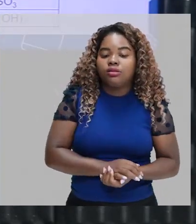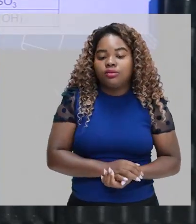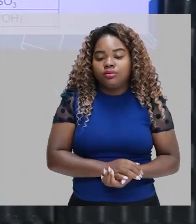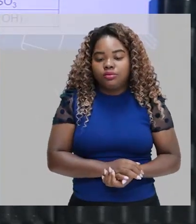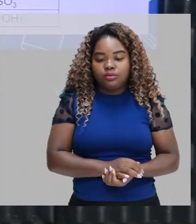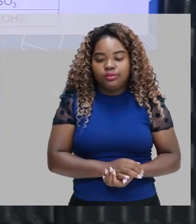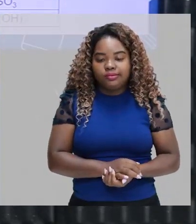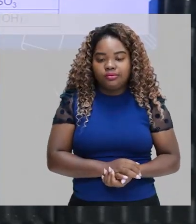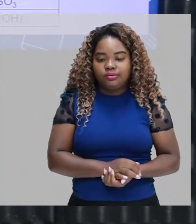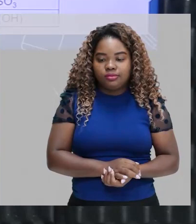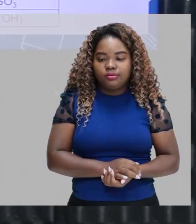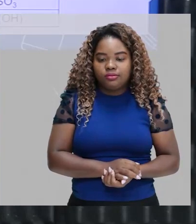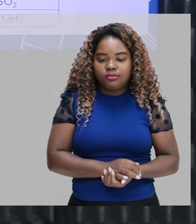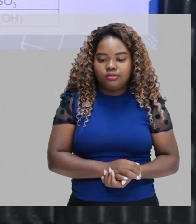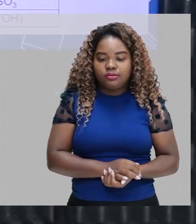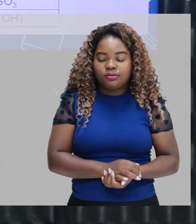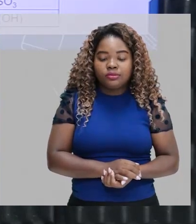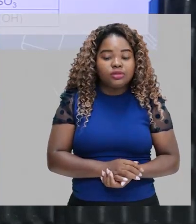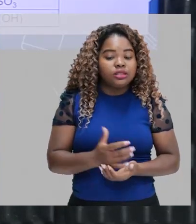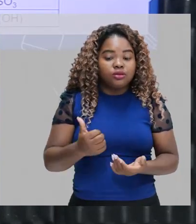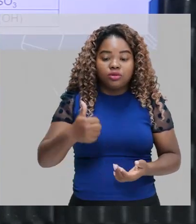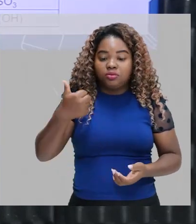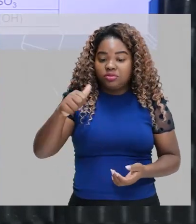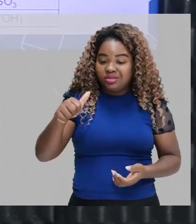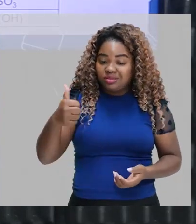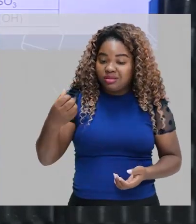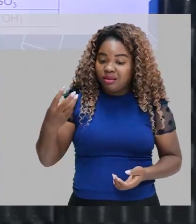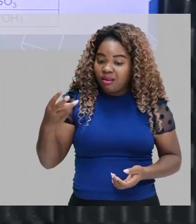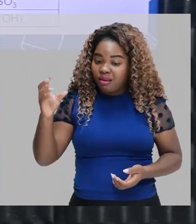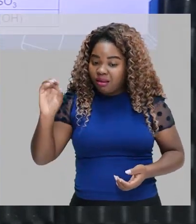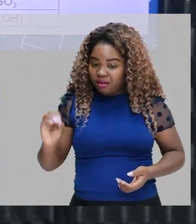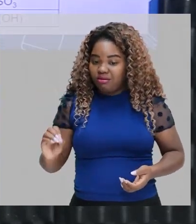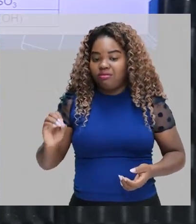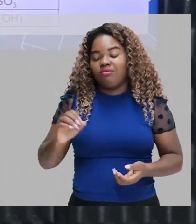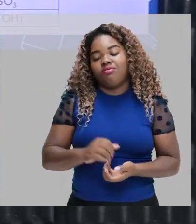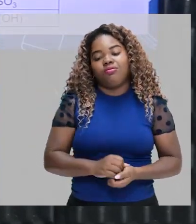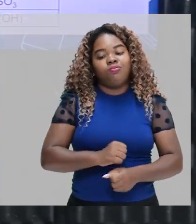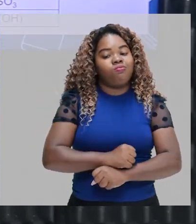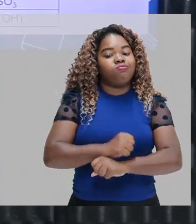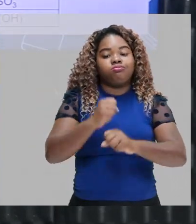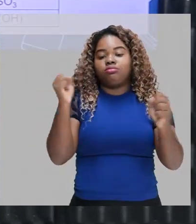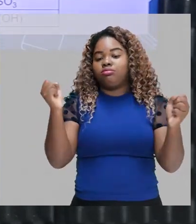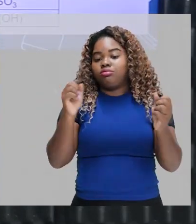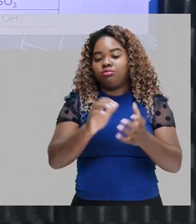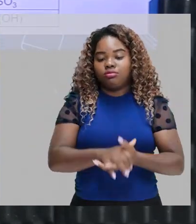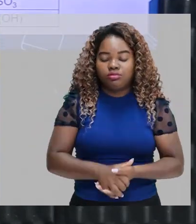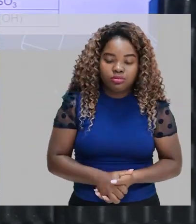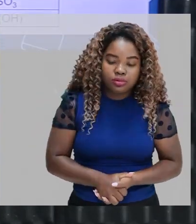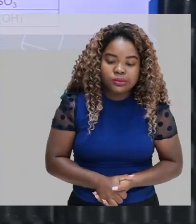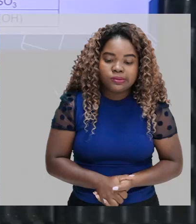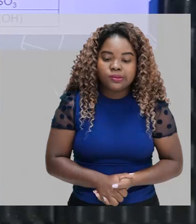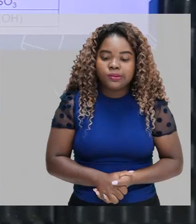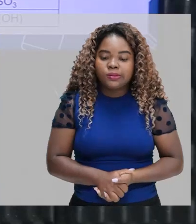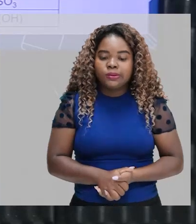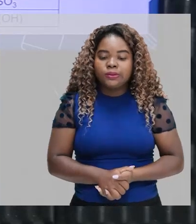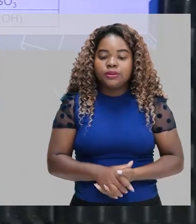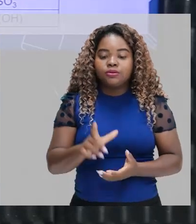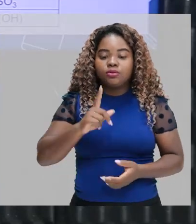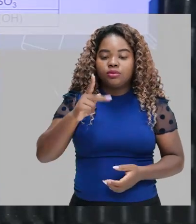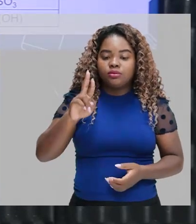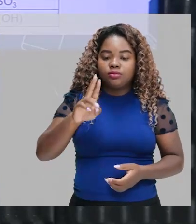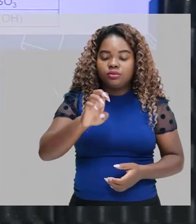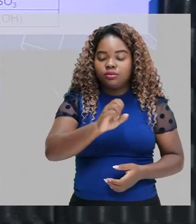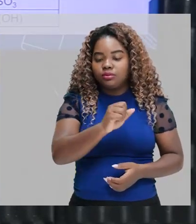sua solubilidade, ó, ela é muito grande, certo? Quanto menor, quanto maior a